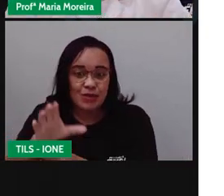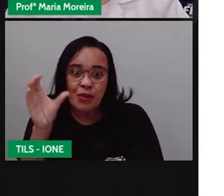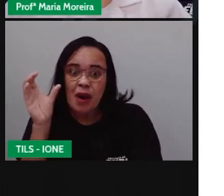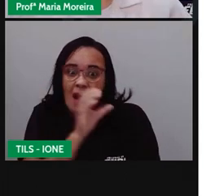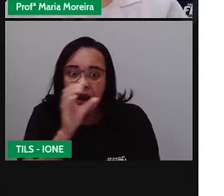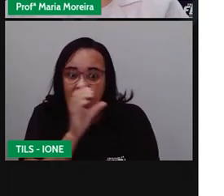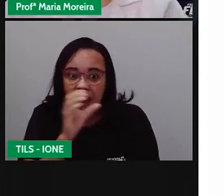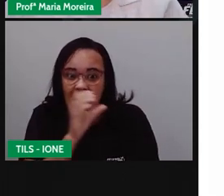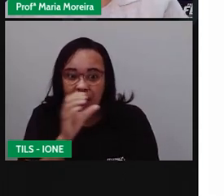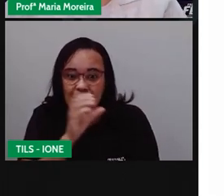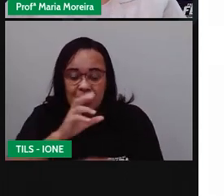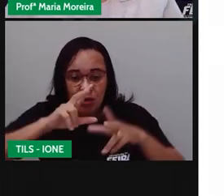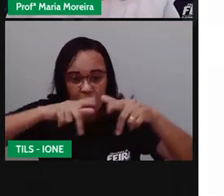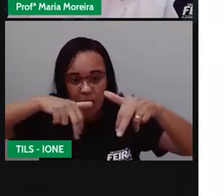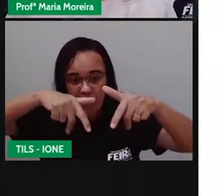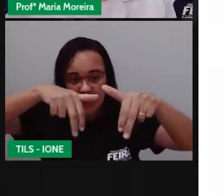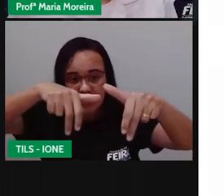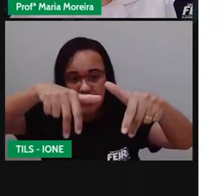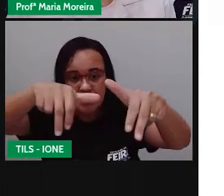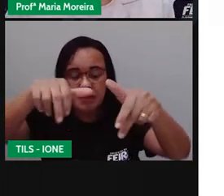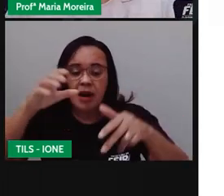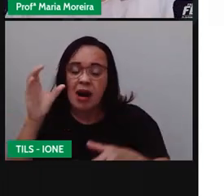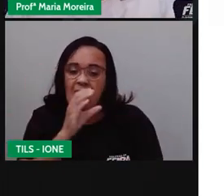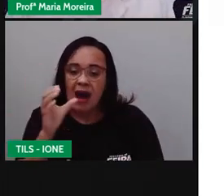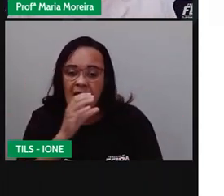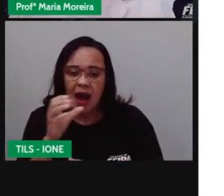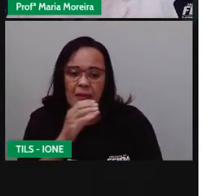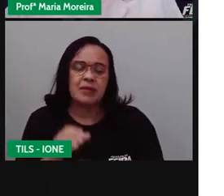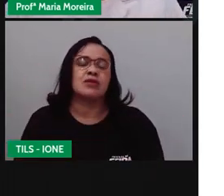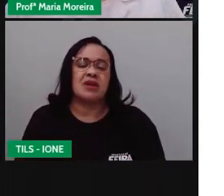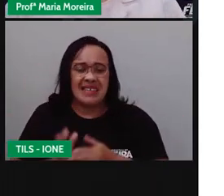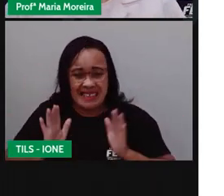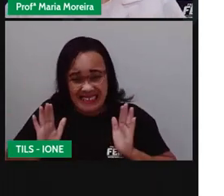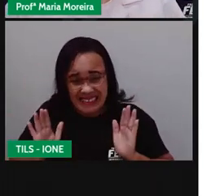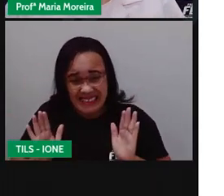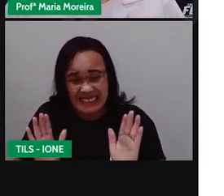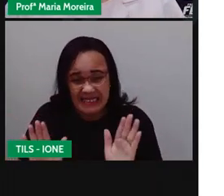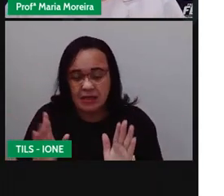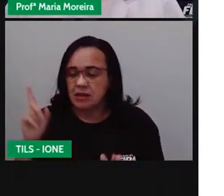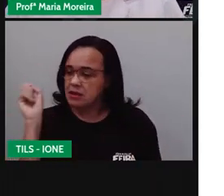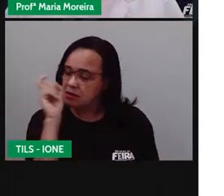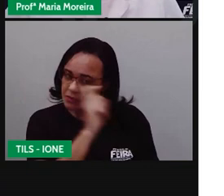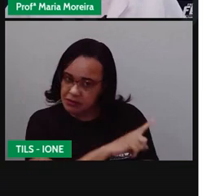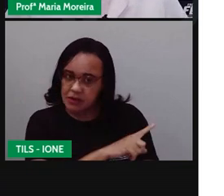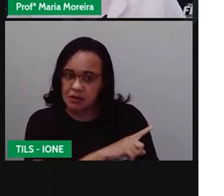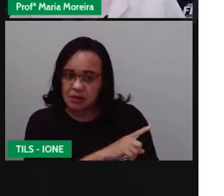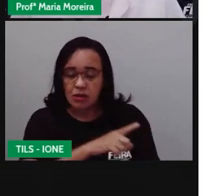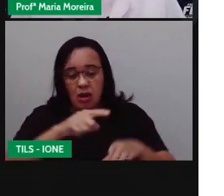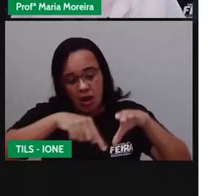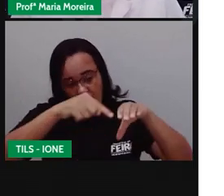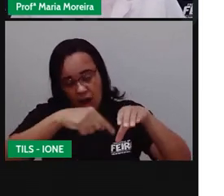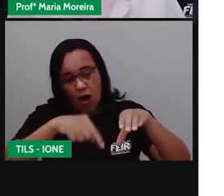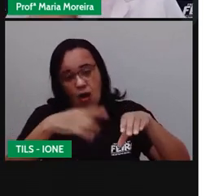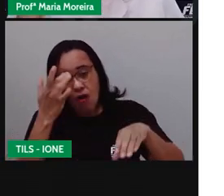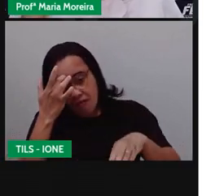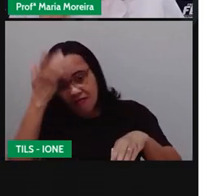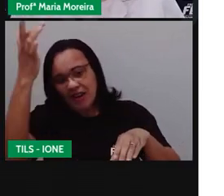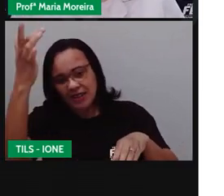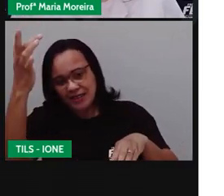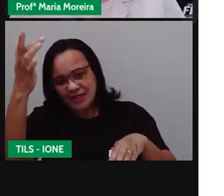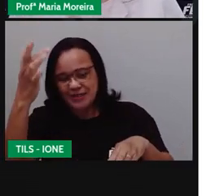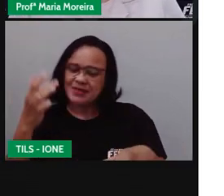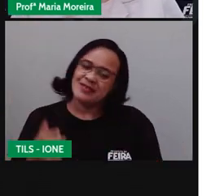mais fácil a locomoção do que ter que arrastar sem as rodas, não é isso? Bom, ela